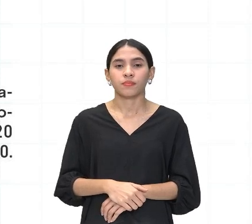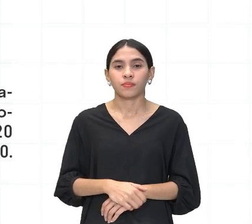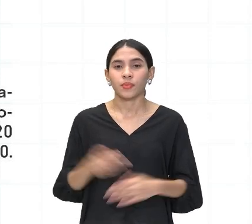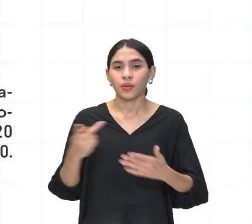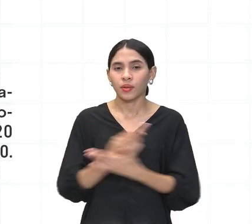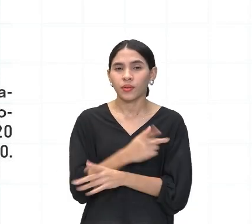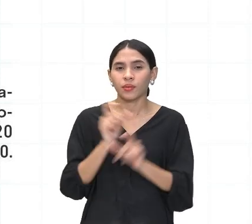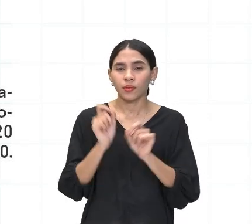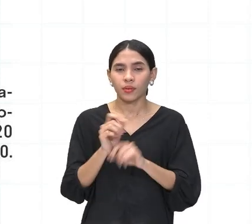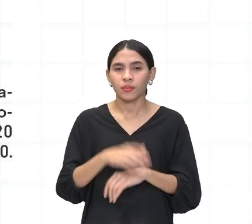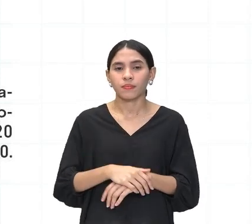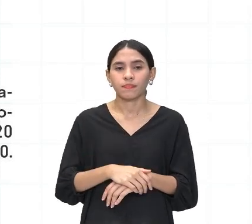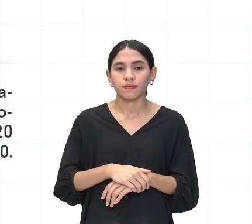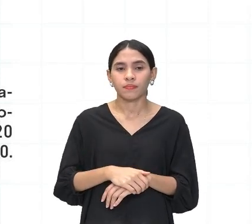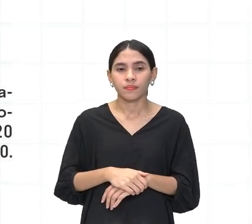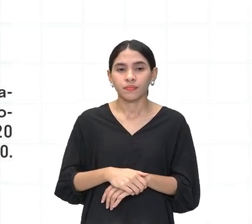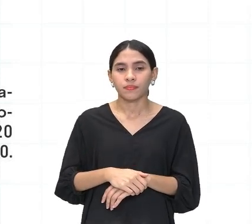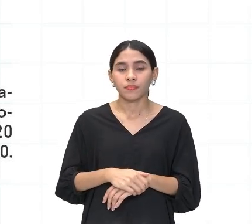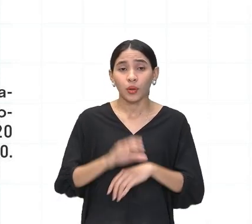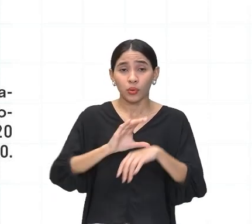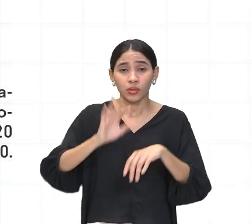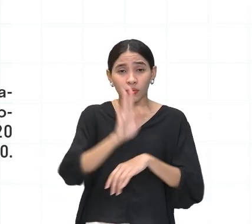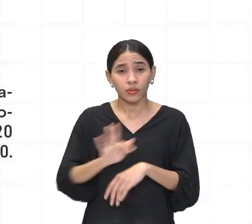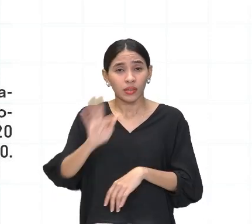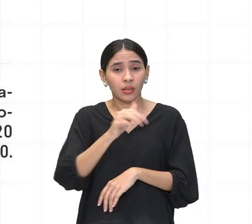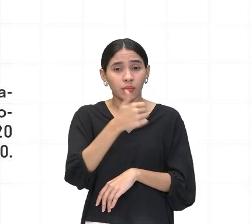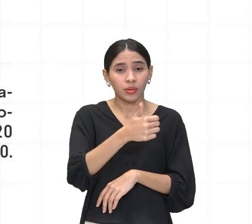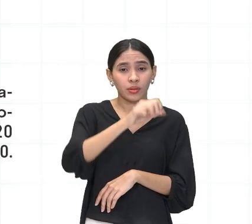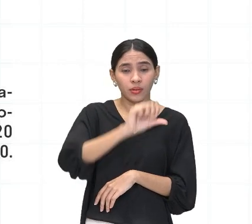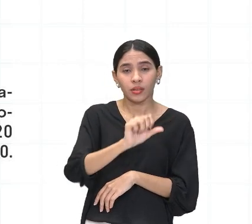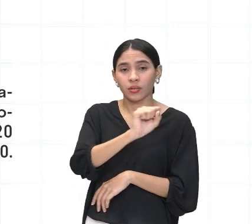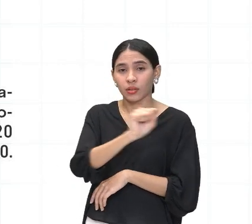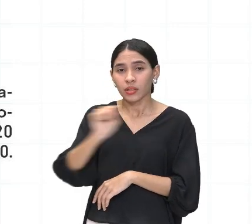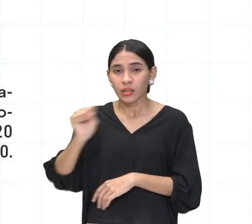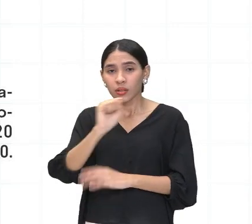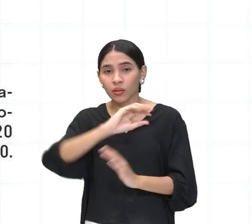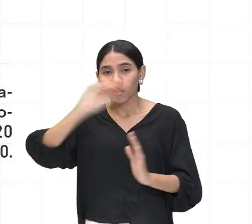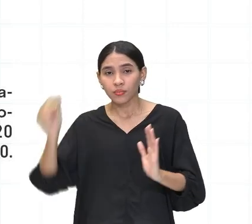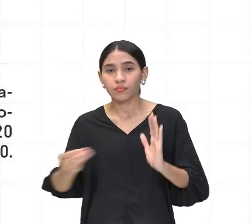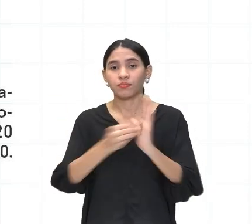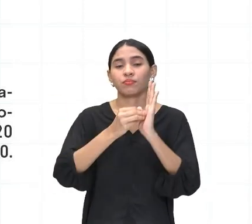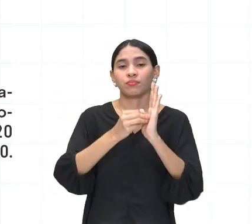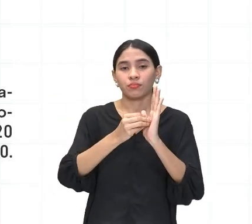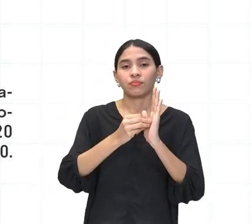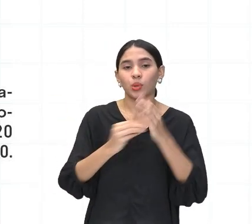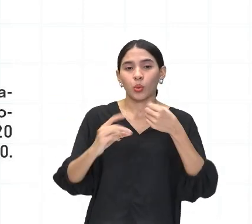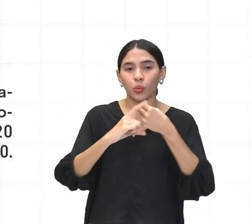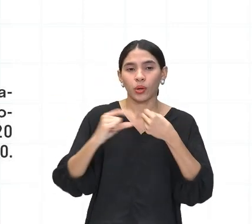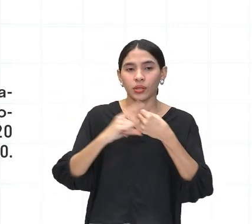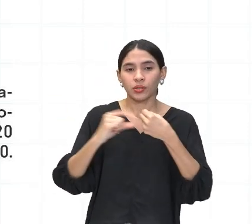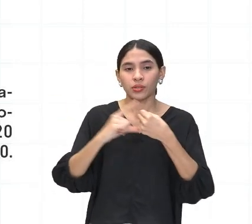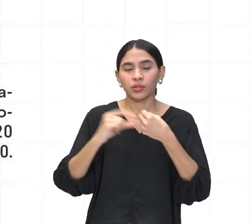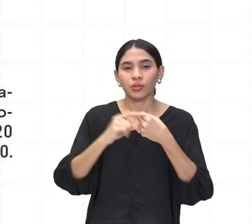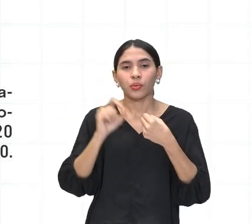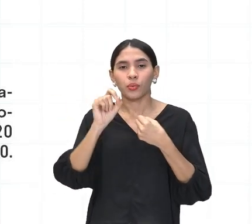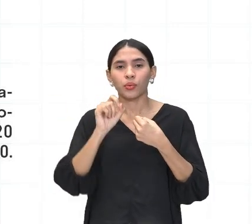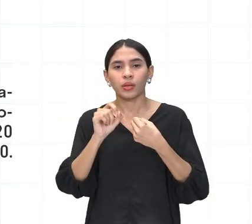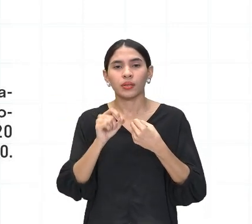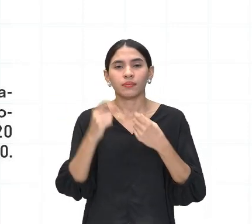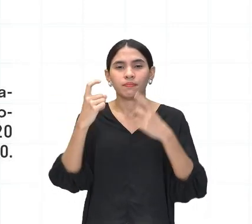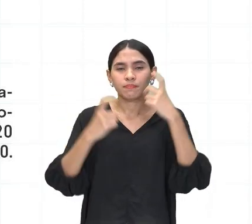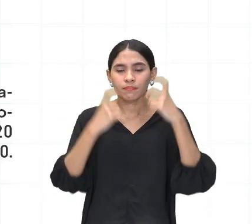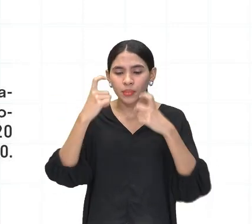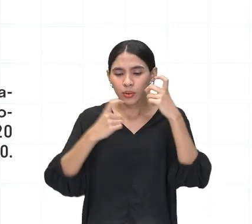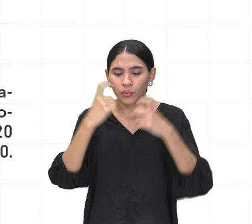a incluir, né? Aliás, passou a incluir não, né? Incluiu em um artigo essa